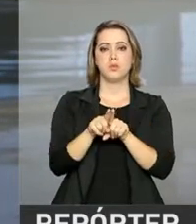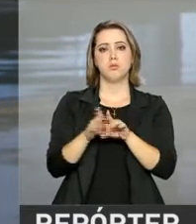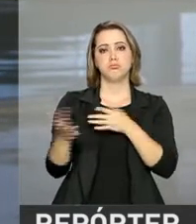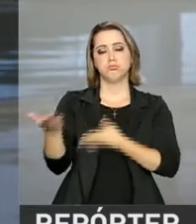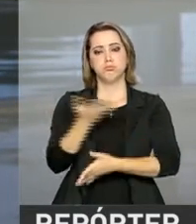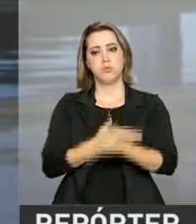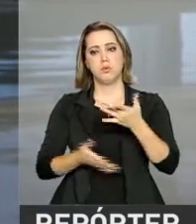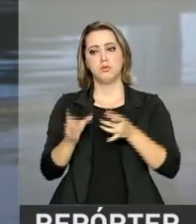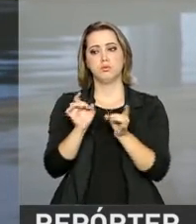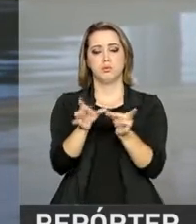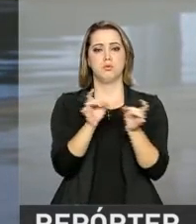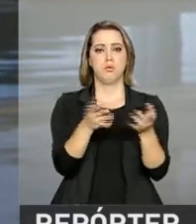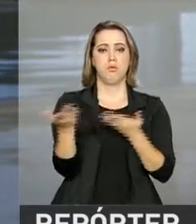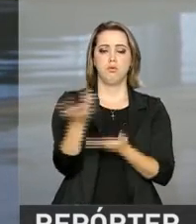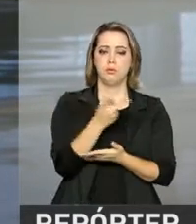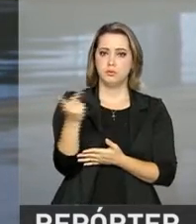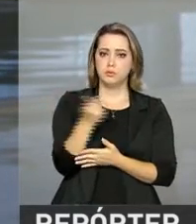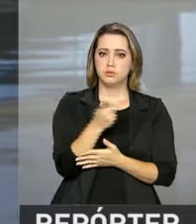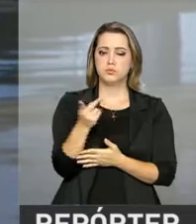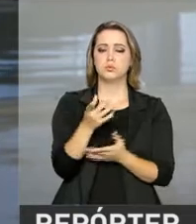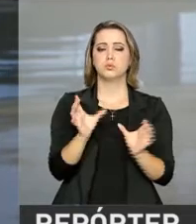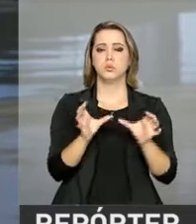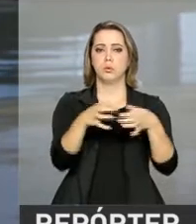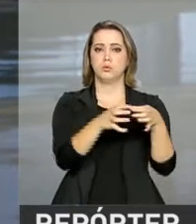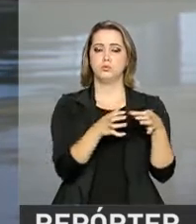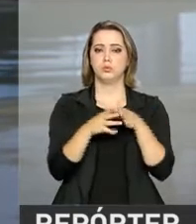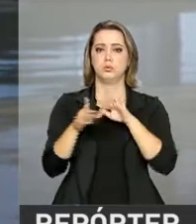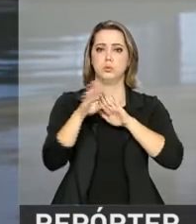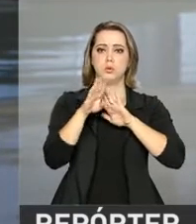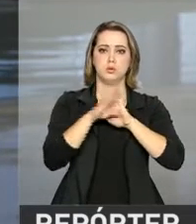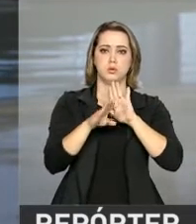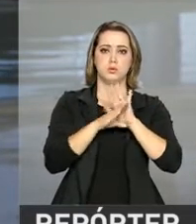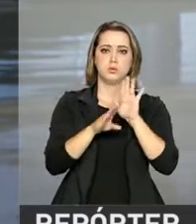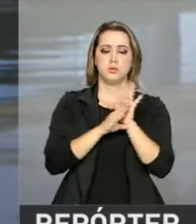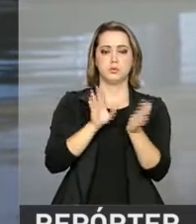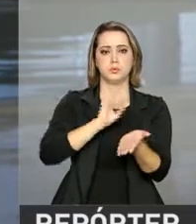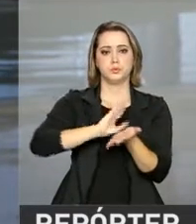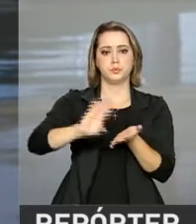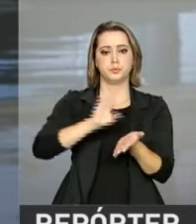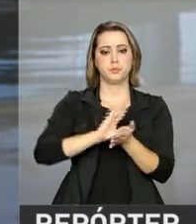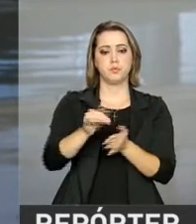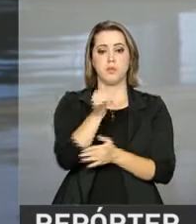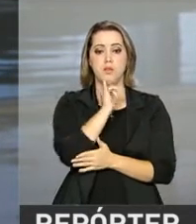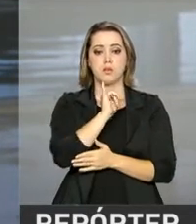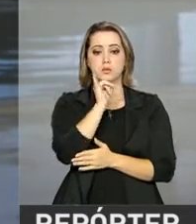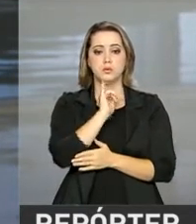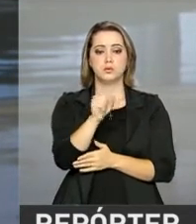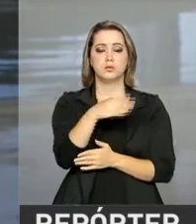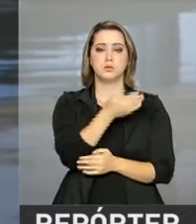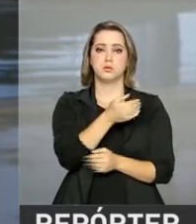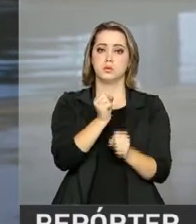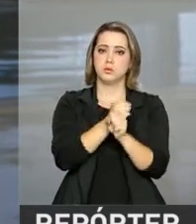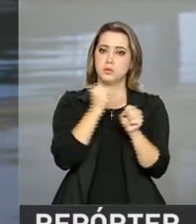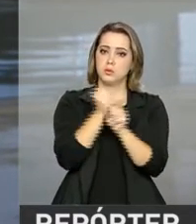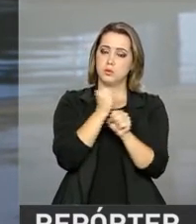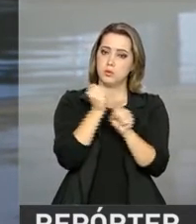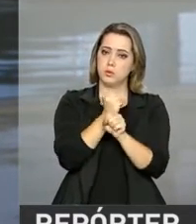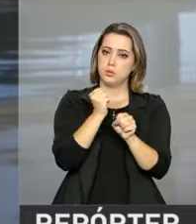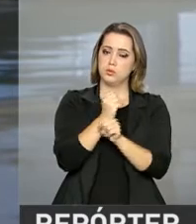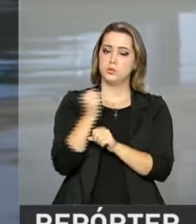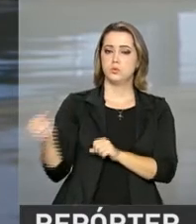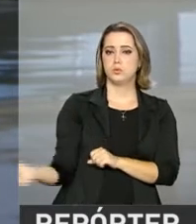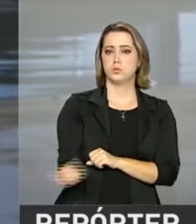competitividade do setor e mesmo projetos de investimentos como por exemplo a construção de refinarias